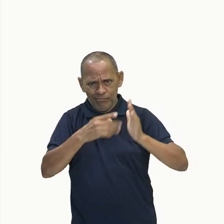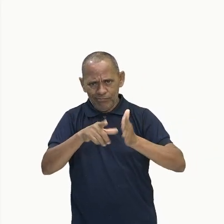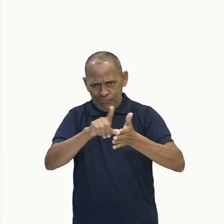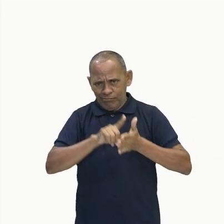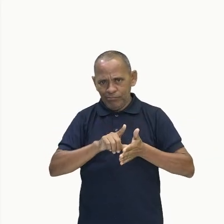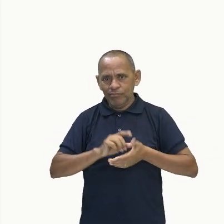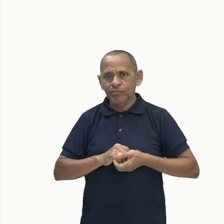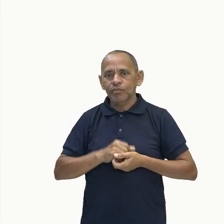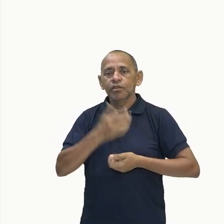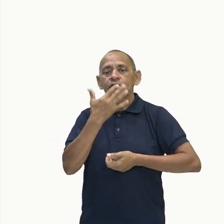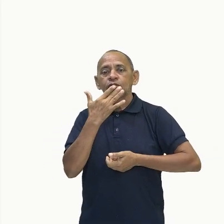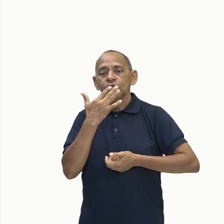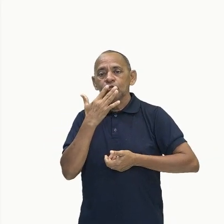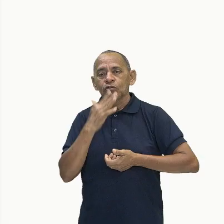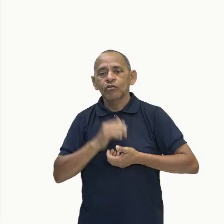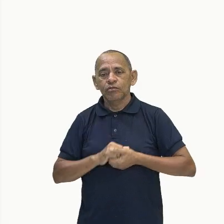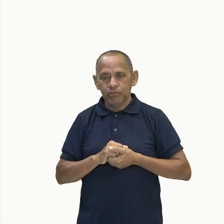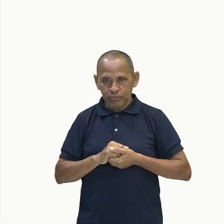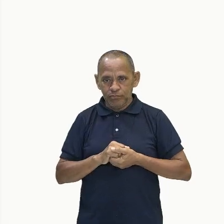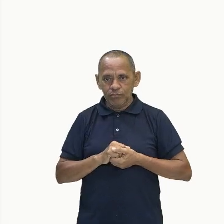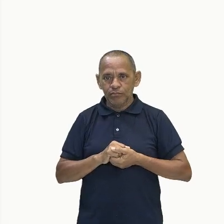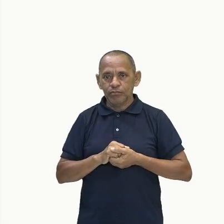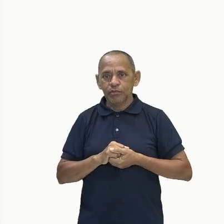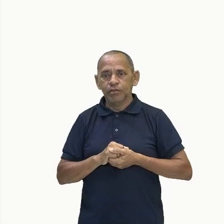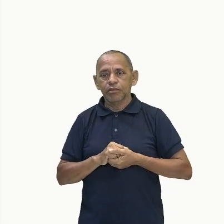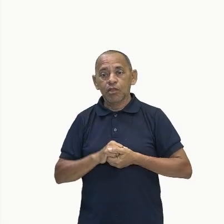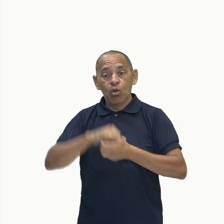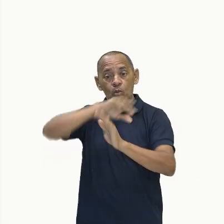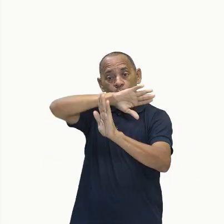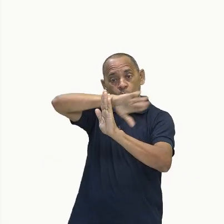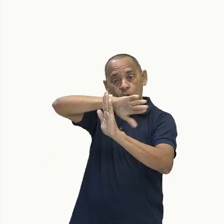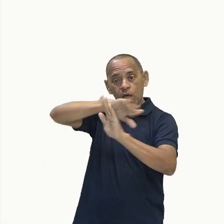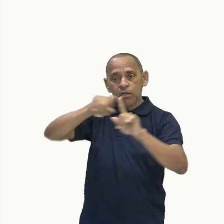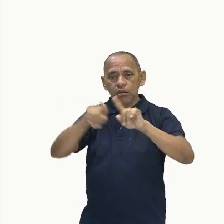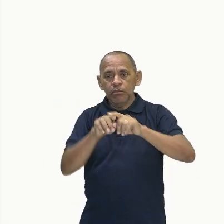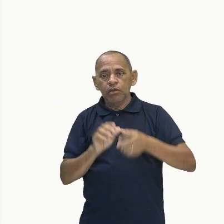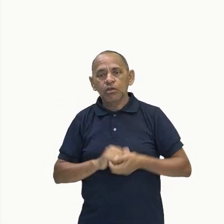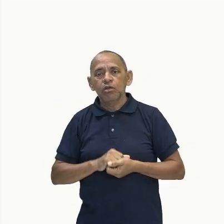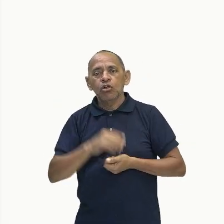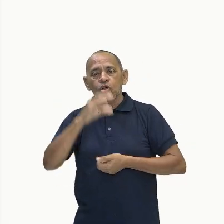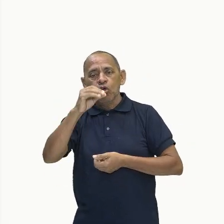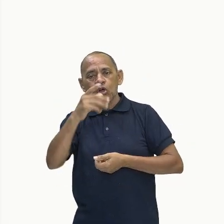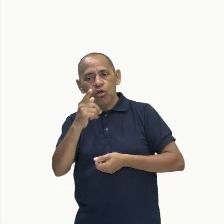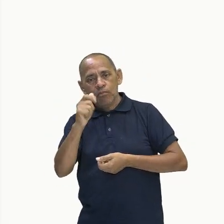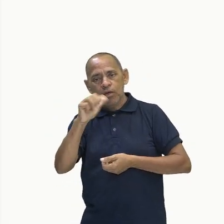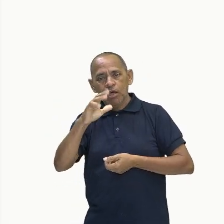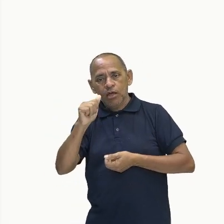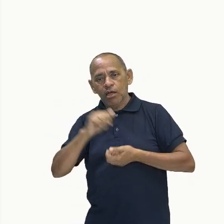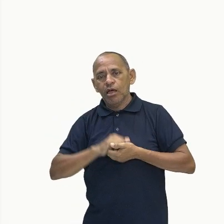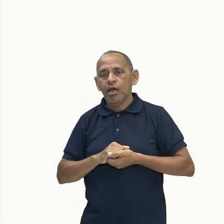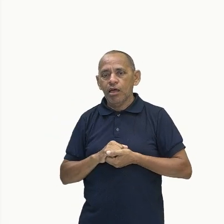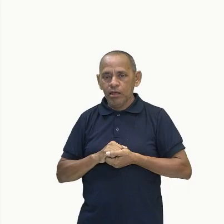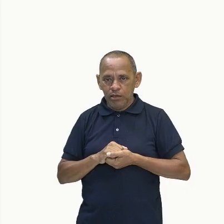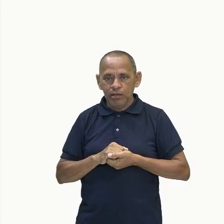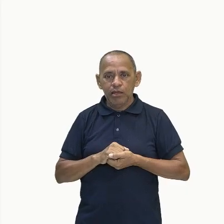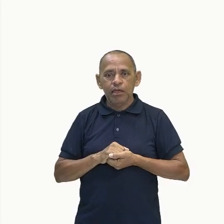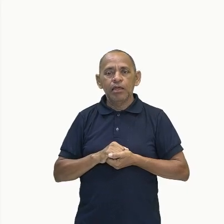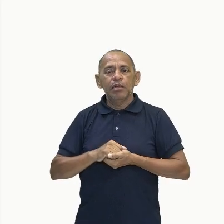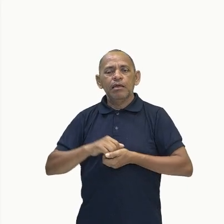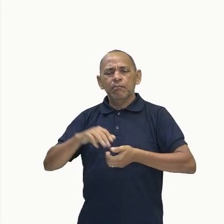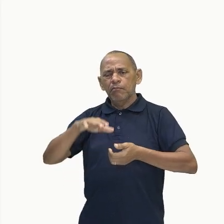as cores eram muito sóbrias, muito aquela senhora lendo, né? Aquela coisa muito acadêmica, a questão